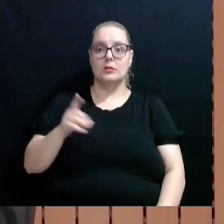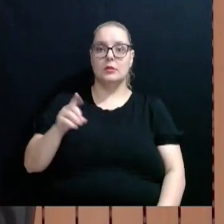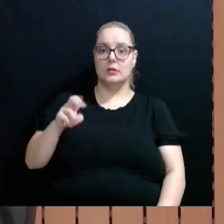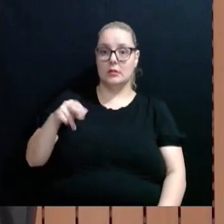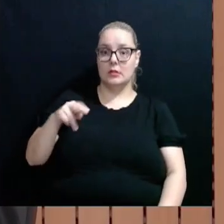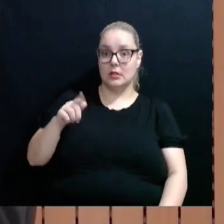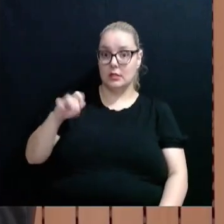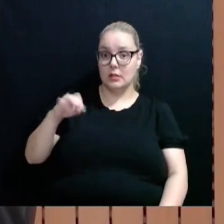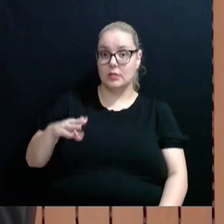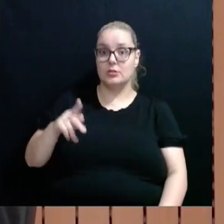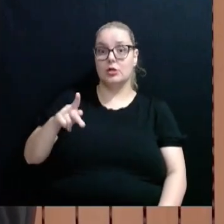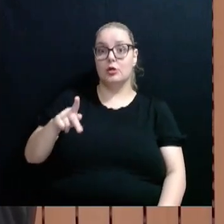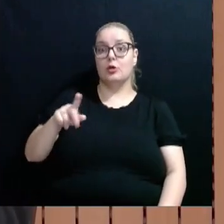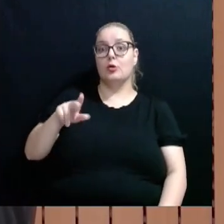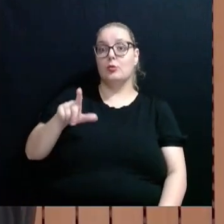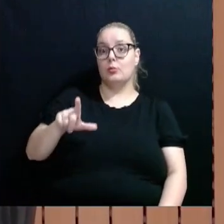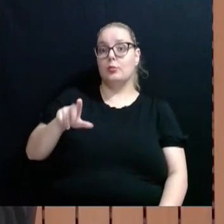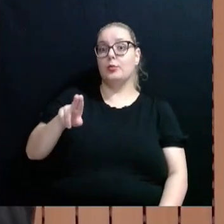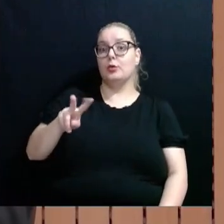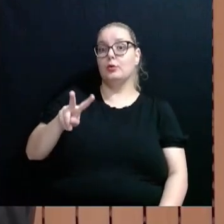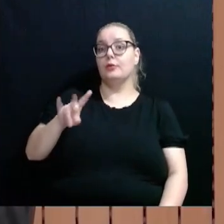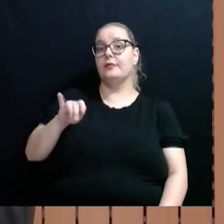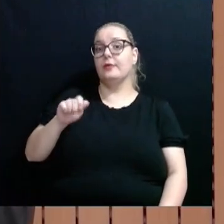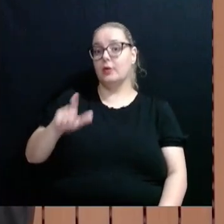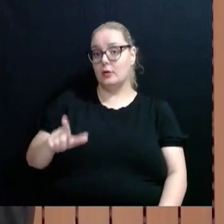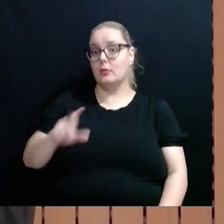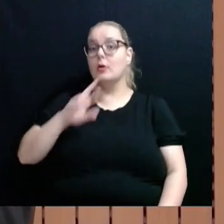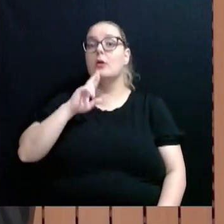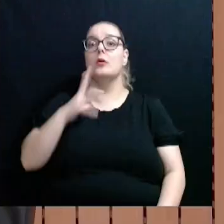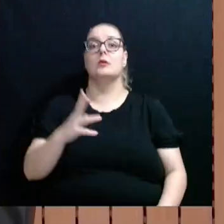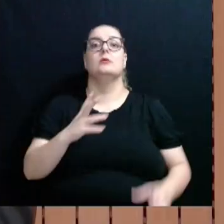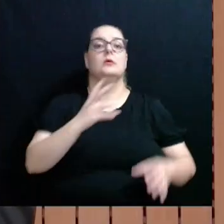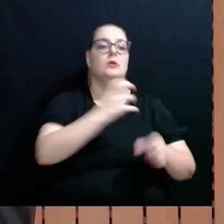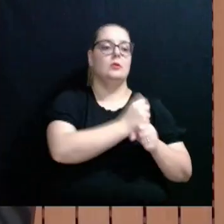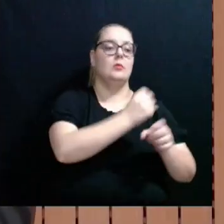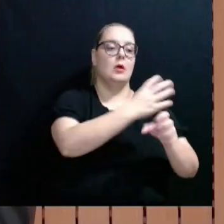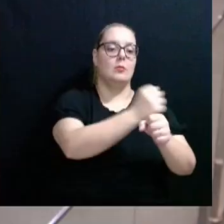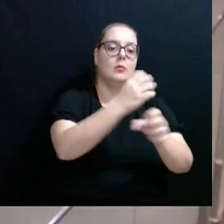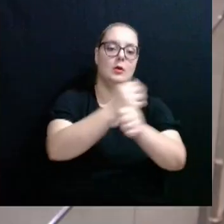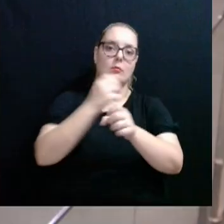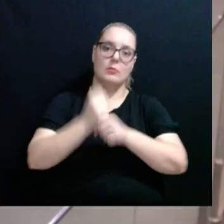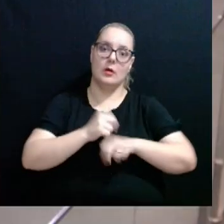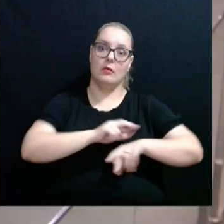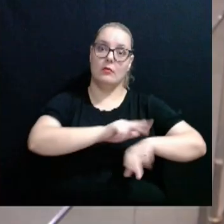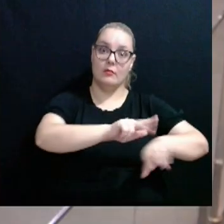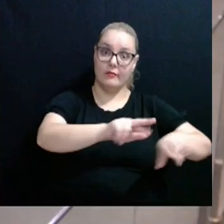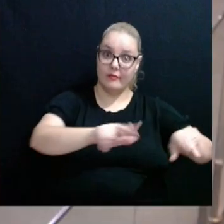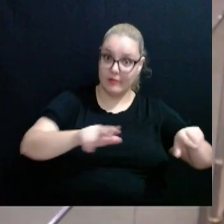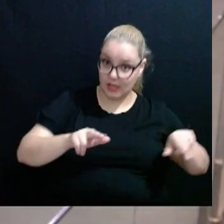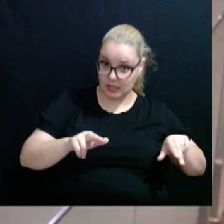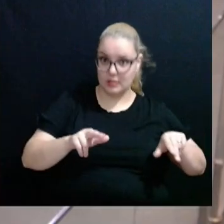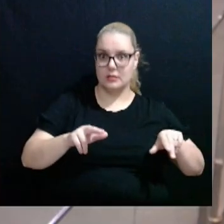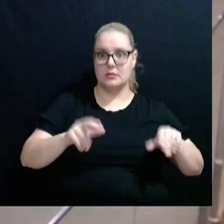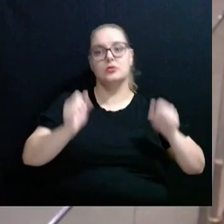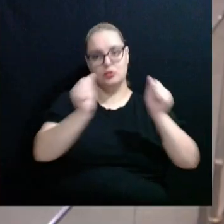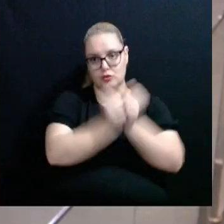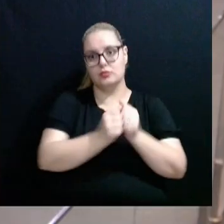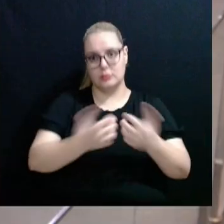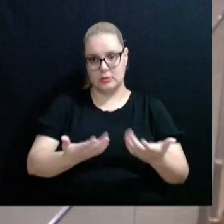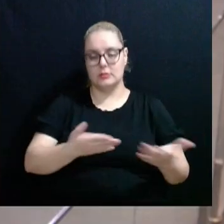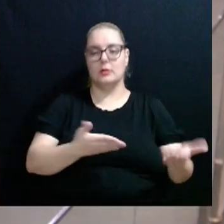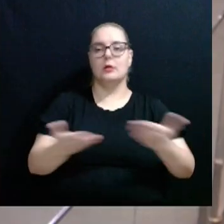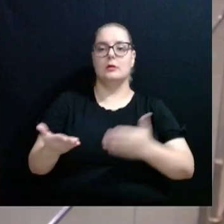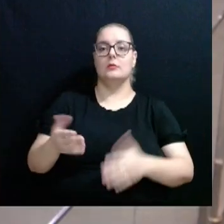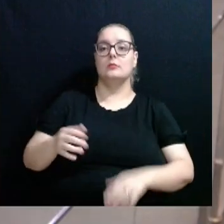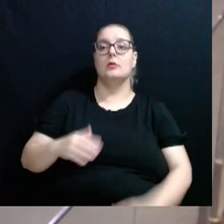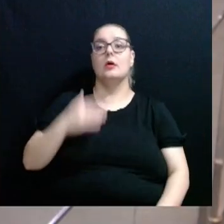pluvial é o resultado de um conjunto de medidas, muitas. A apresentação também destaca a